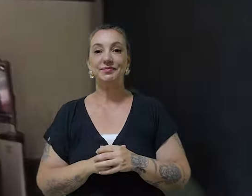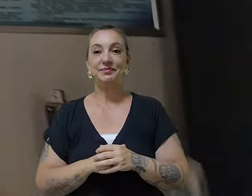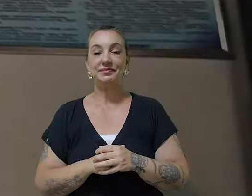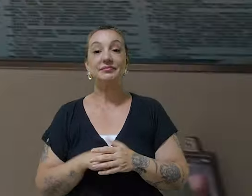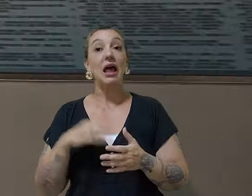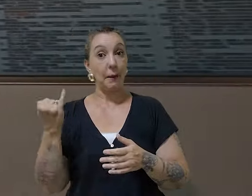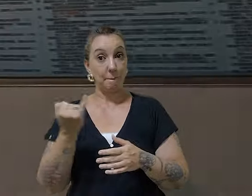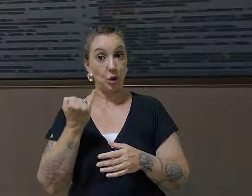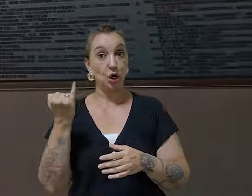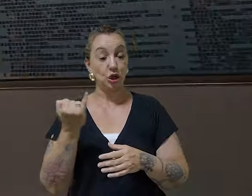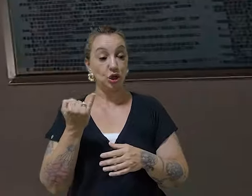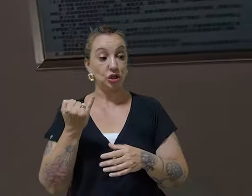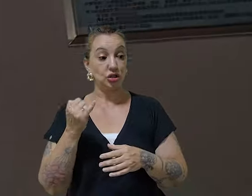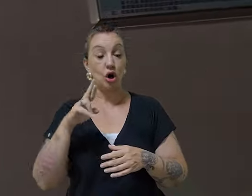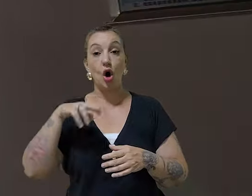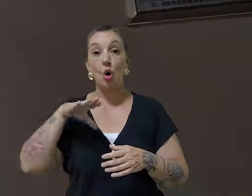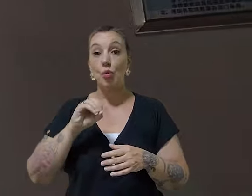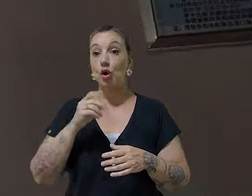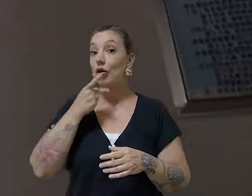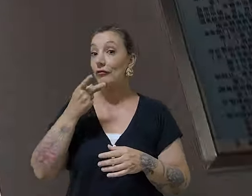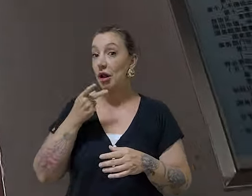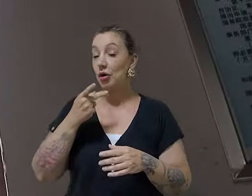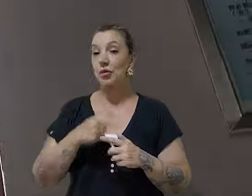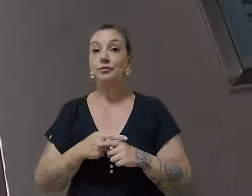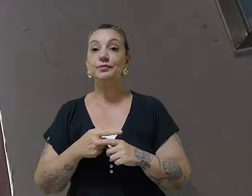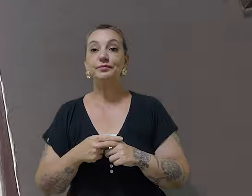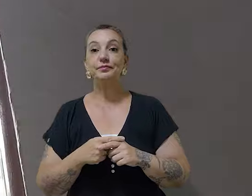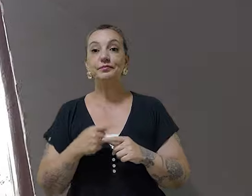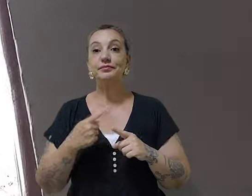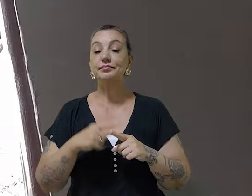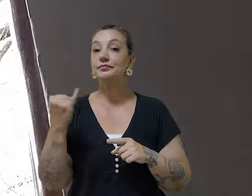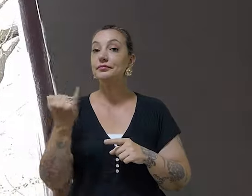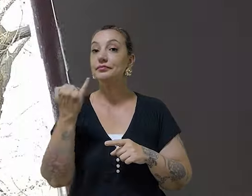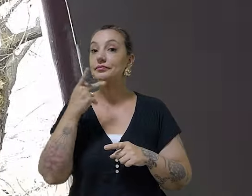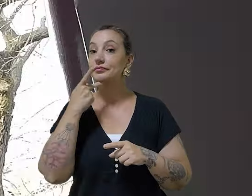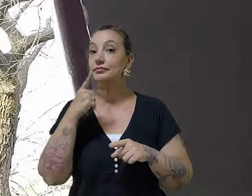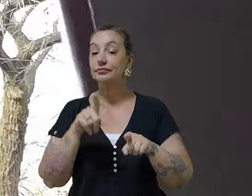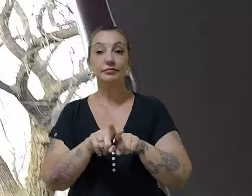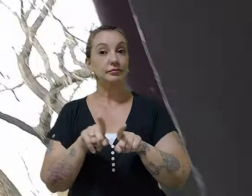E é importante, isso que o Rômulo mencionou, é importante também falar.